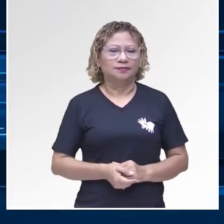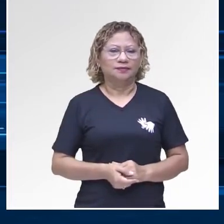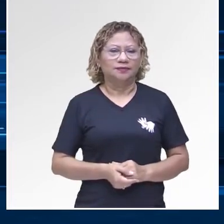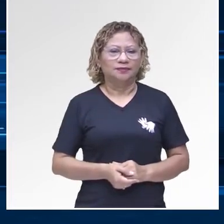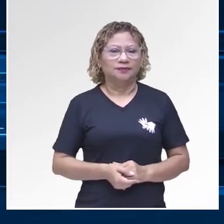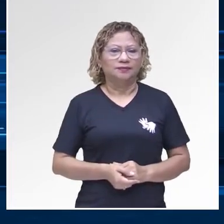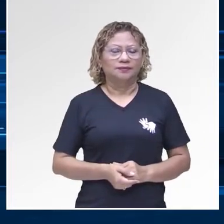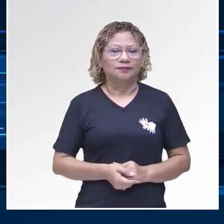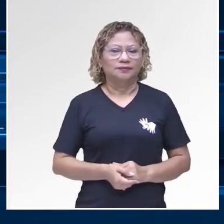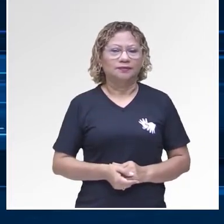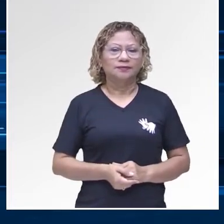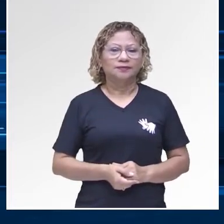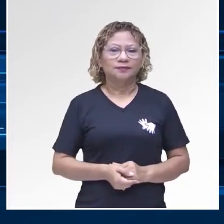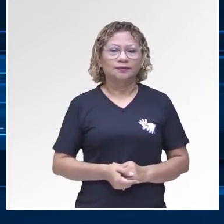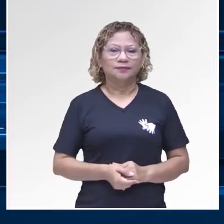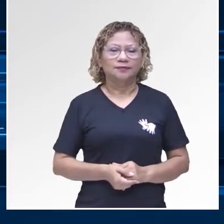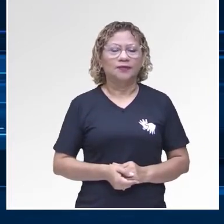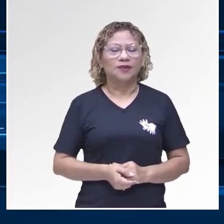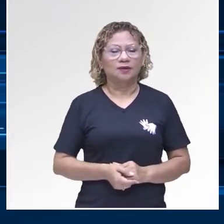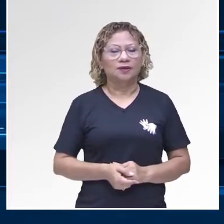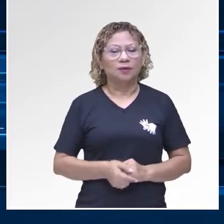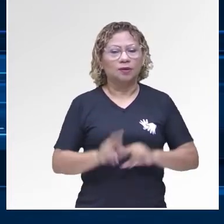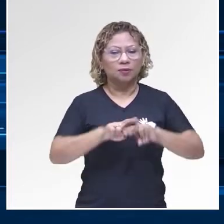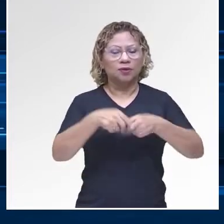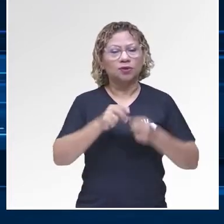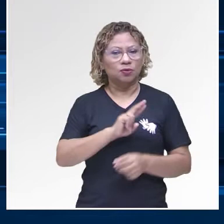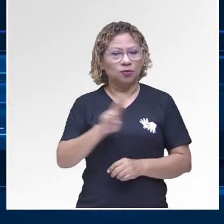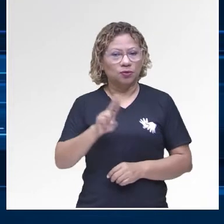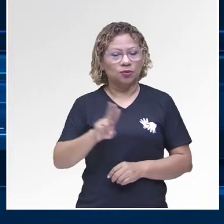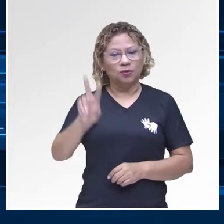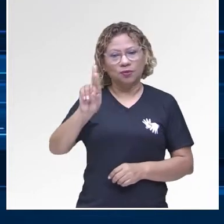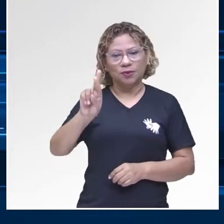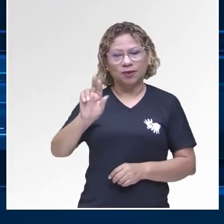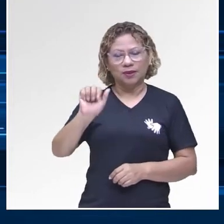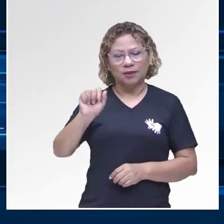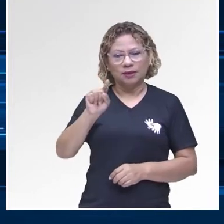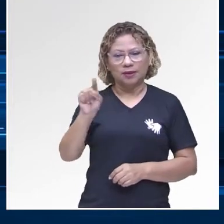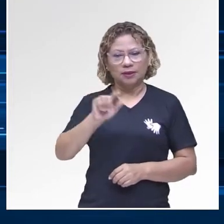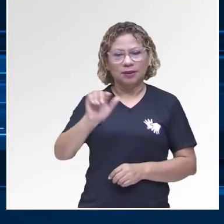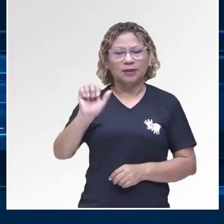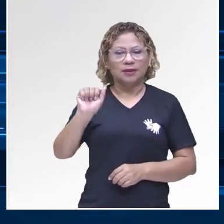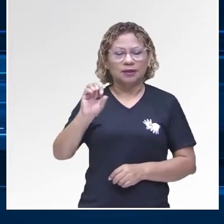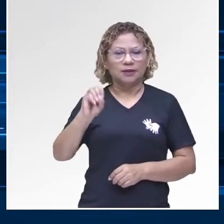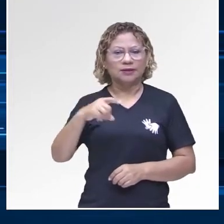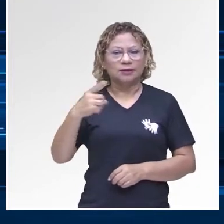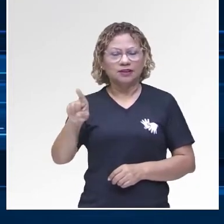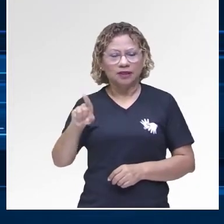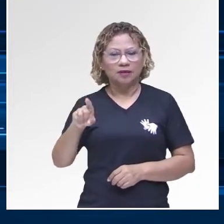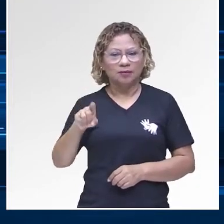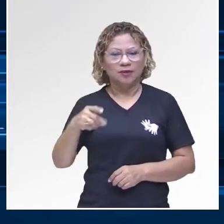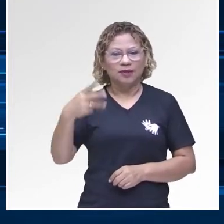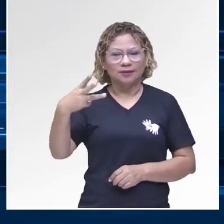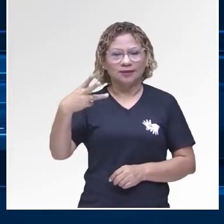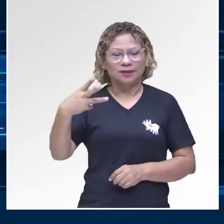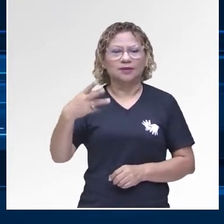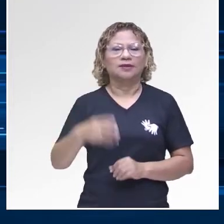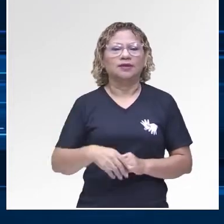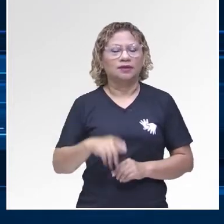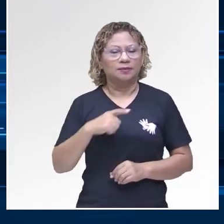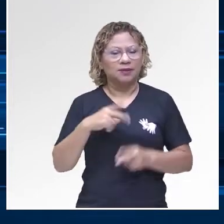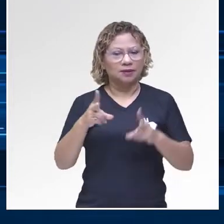razão. Então, nesse nosso primeiro exemplo, nós temos uma PA